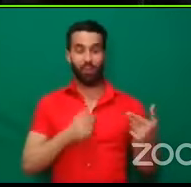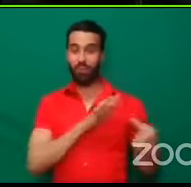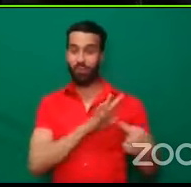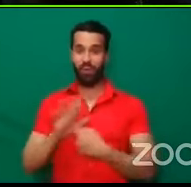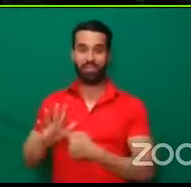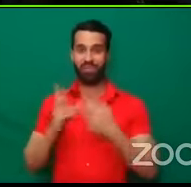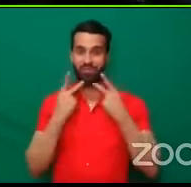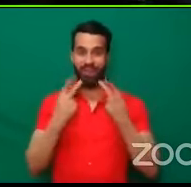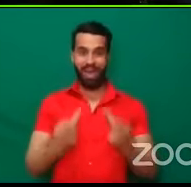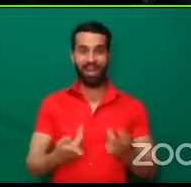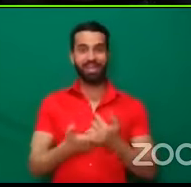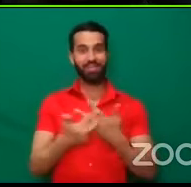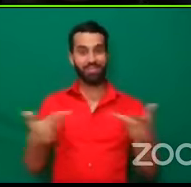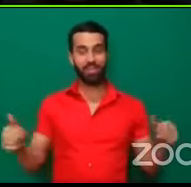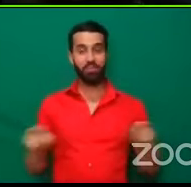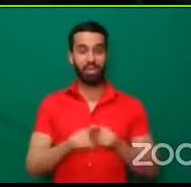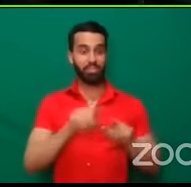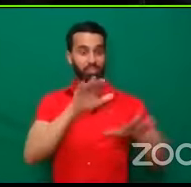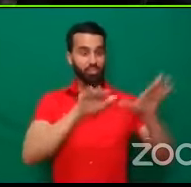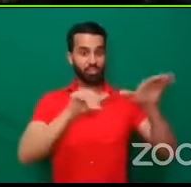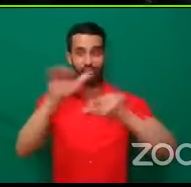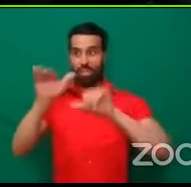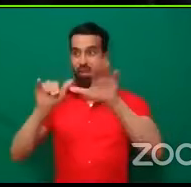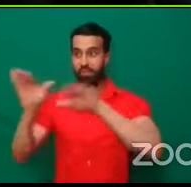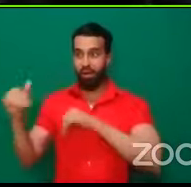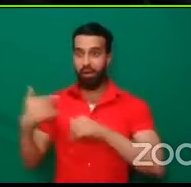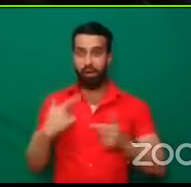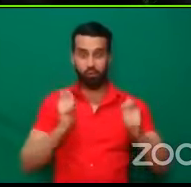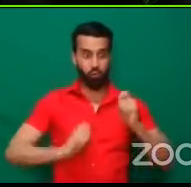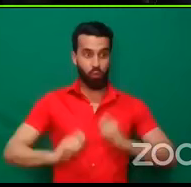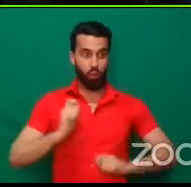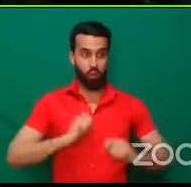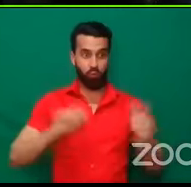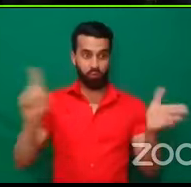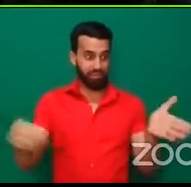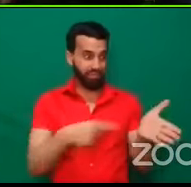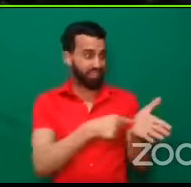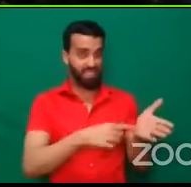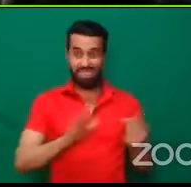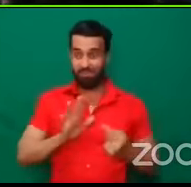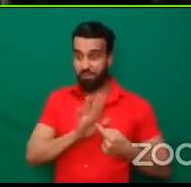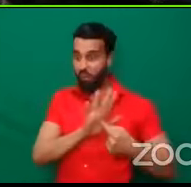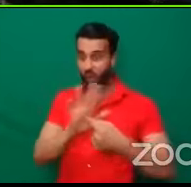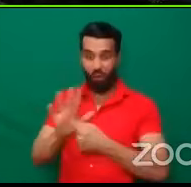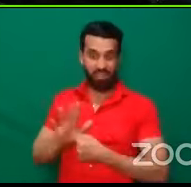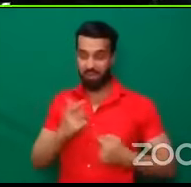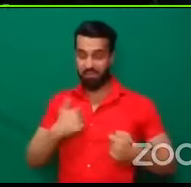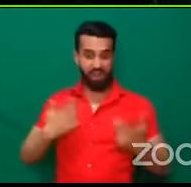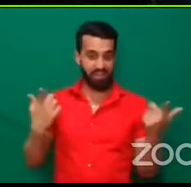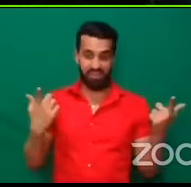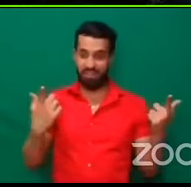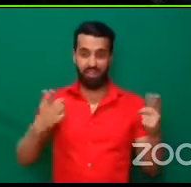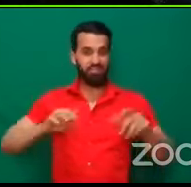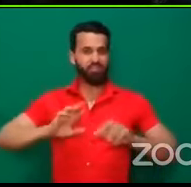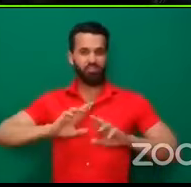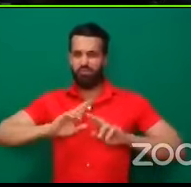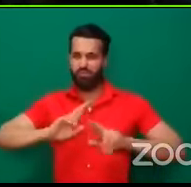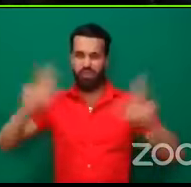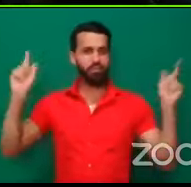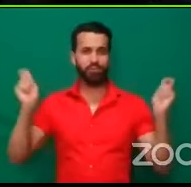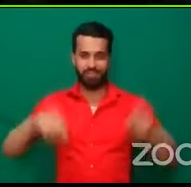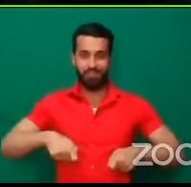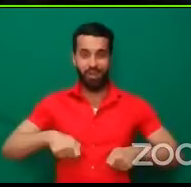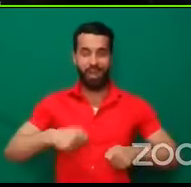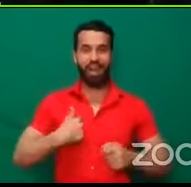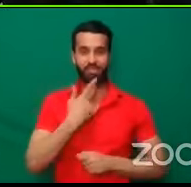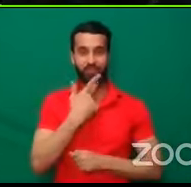né? Eu chamo os atores, eu, ó, seja o mais canastrão possível, que eu gosto, assim. E eu apresento as falas